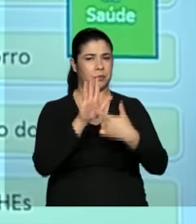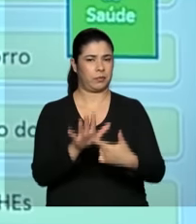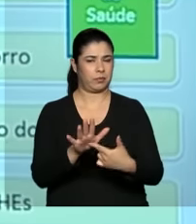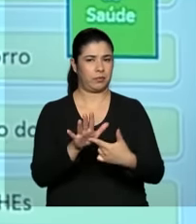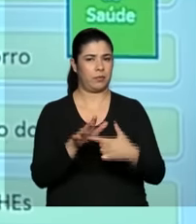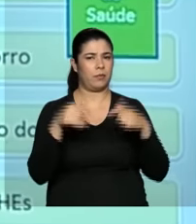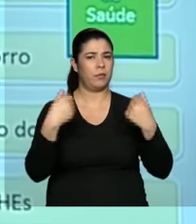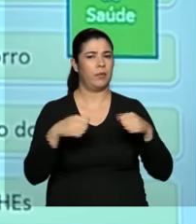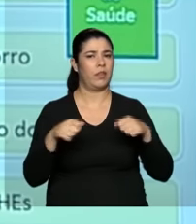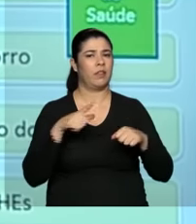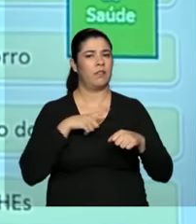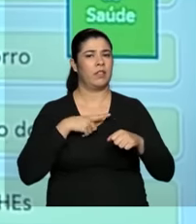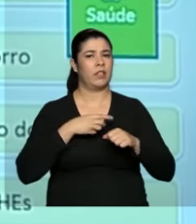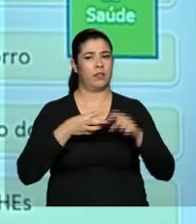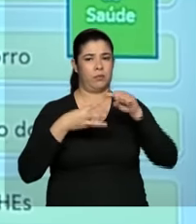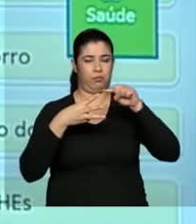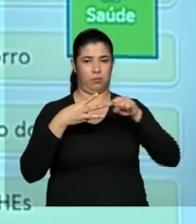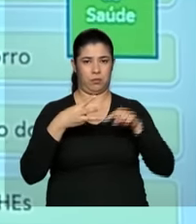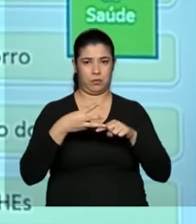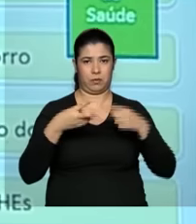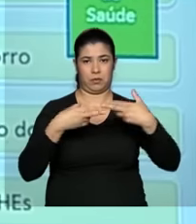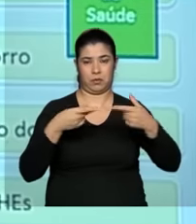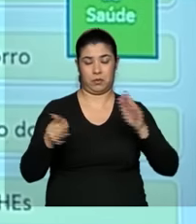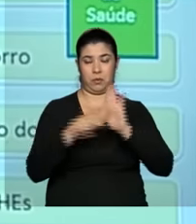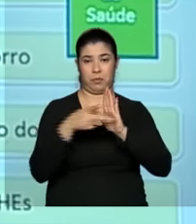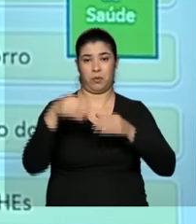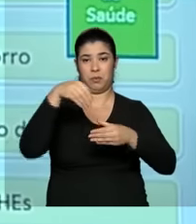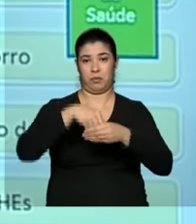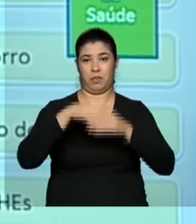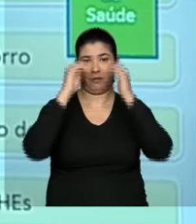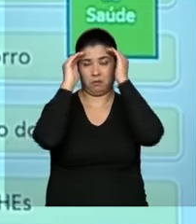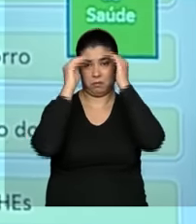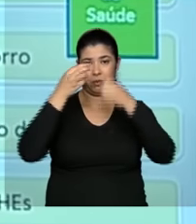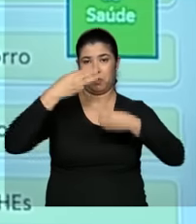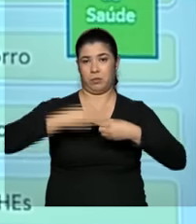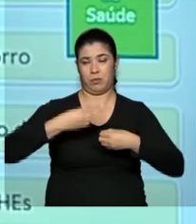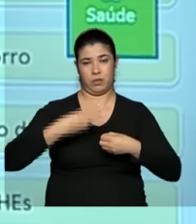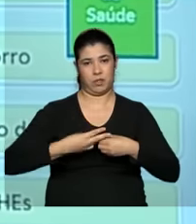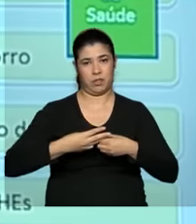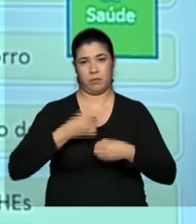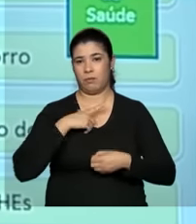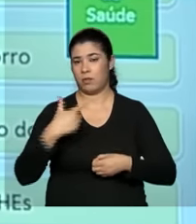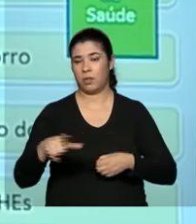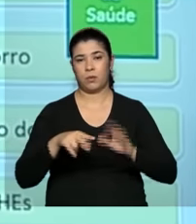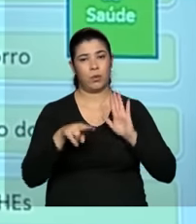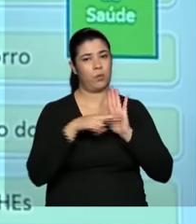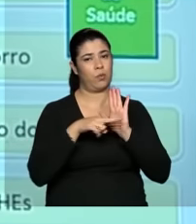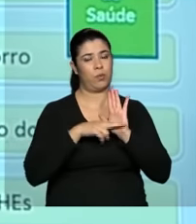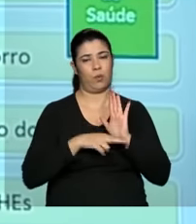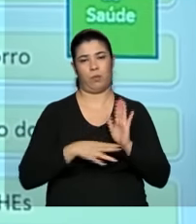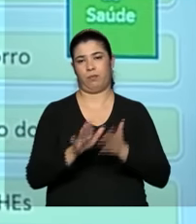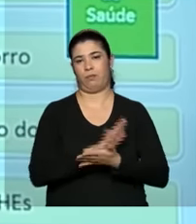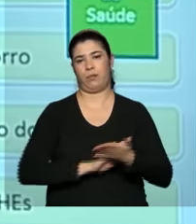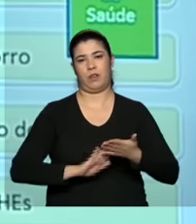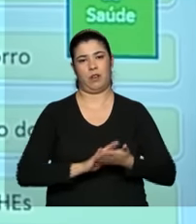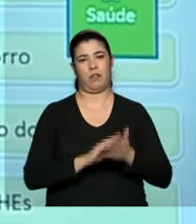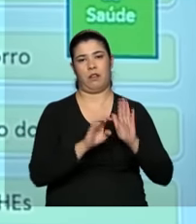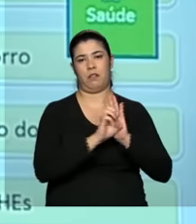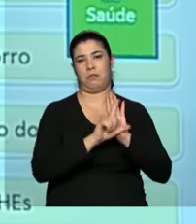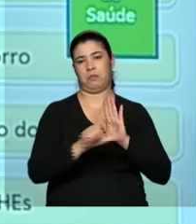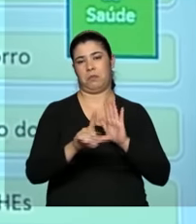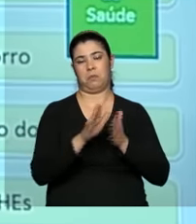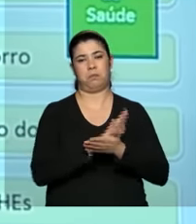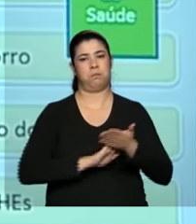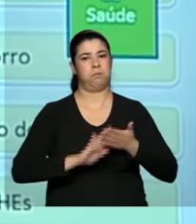no município. Não é verdade, não é o que consta de nenhum dos atos normativos, não é o que consta do edital. O